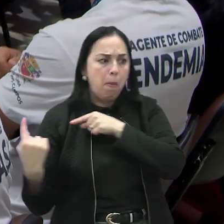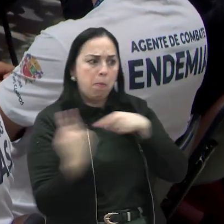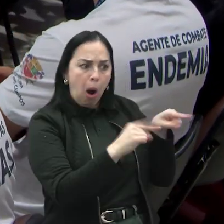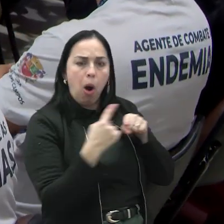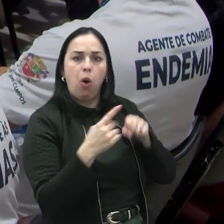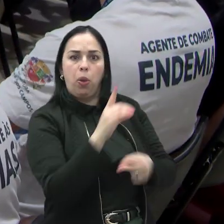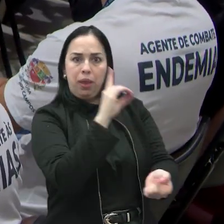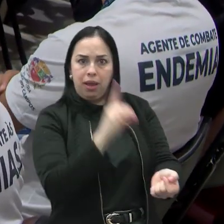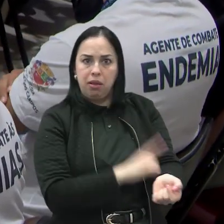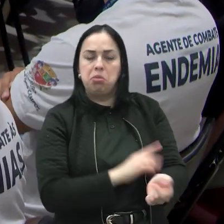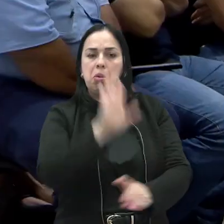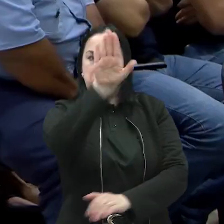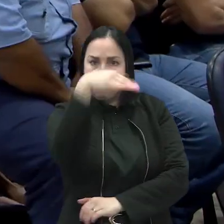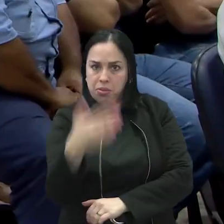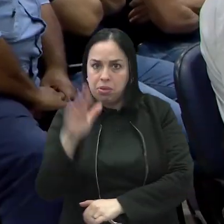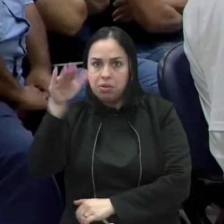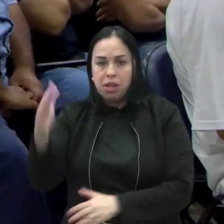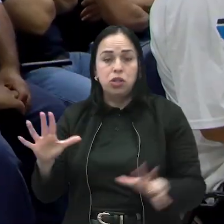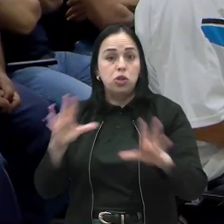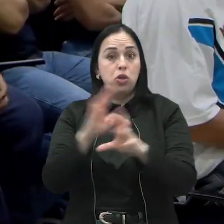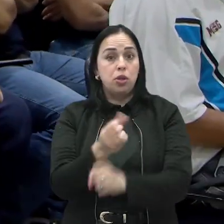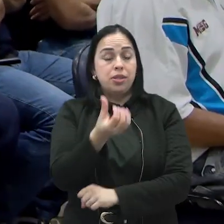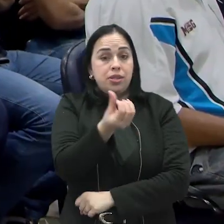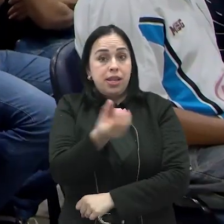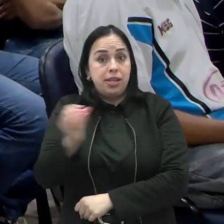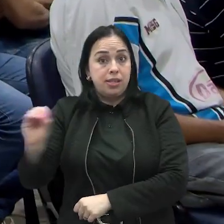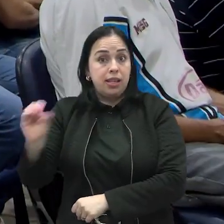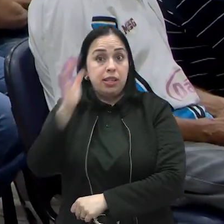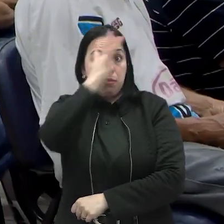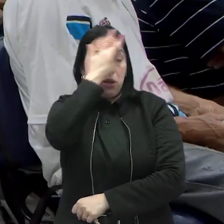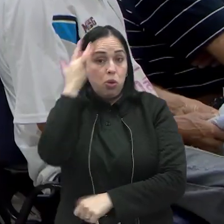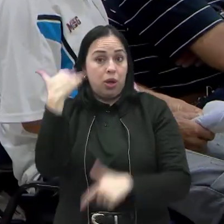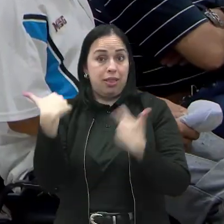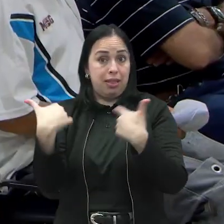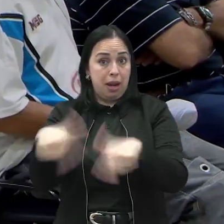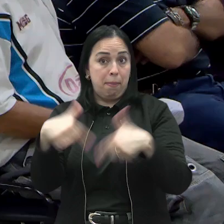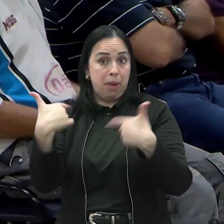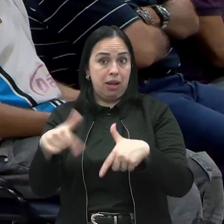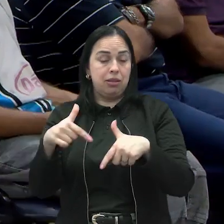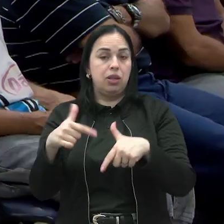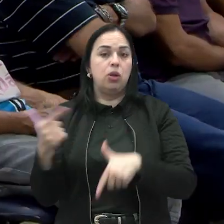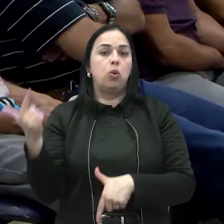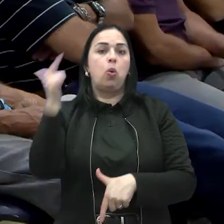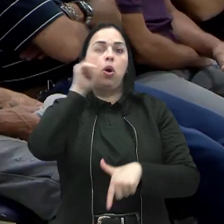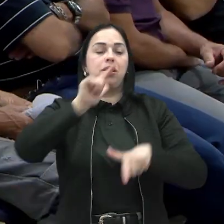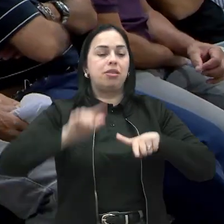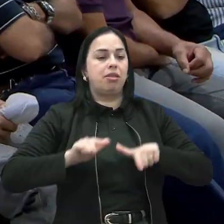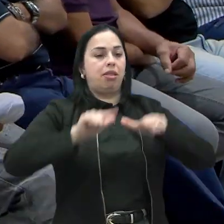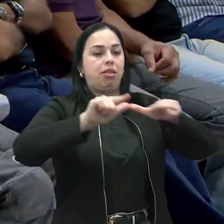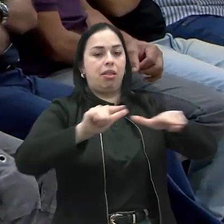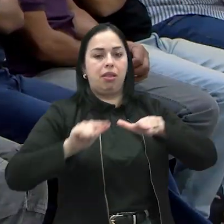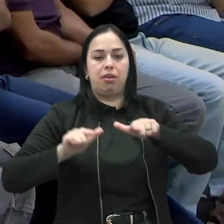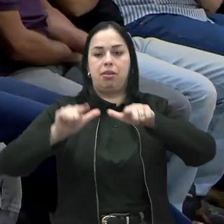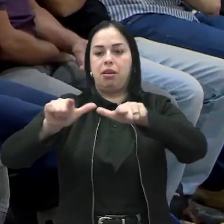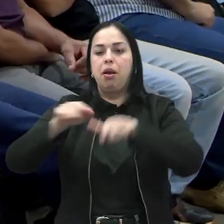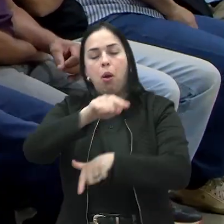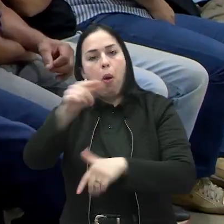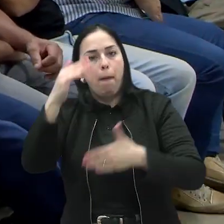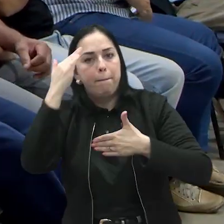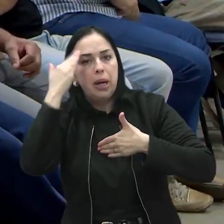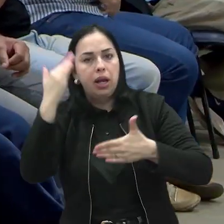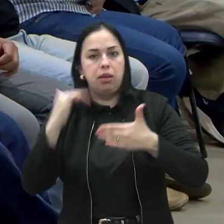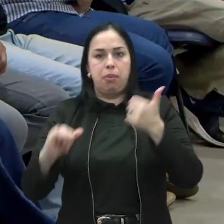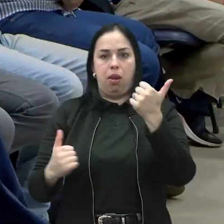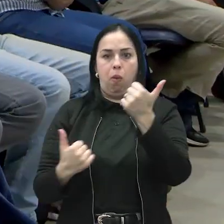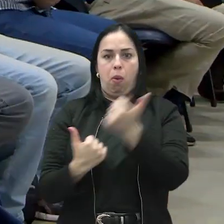de combate à dengue na cidade. Cerca de 600 agentes de controle de endemias receberam um certificado pelo